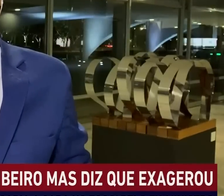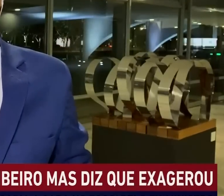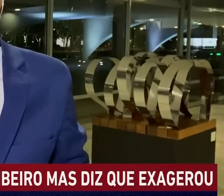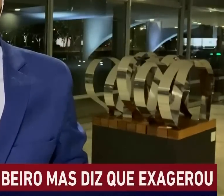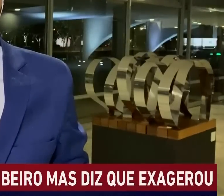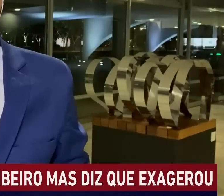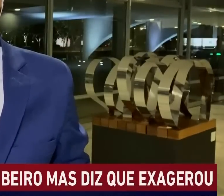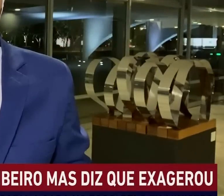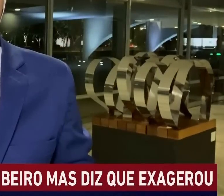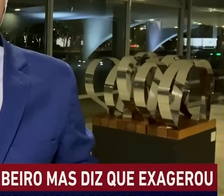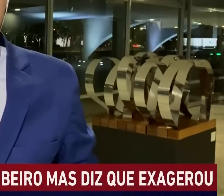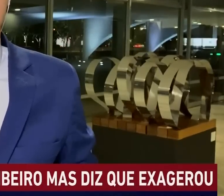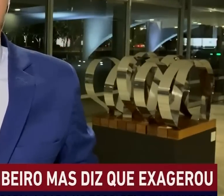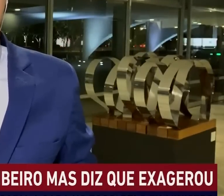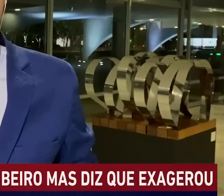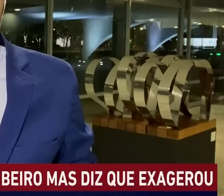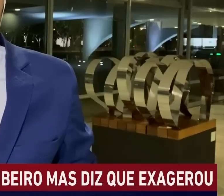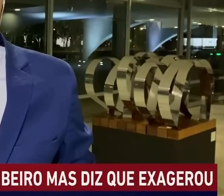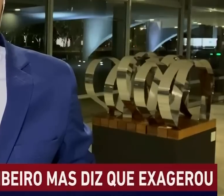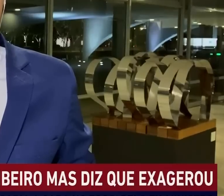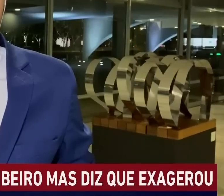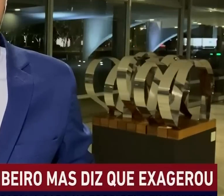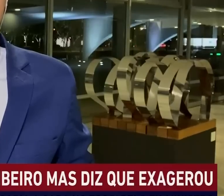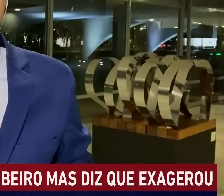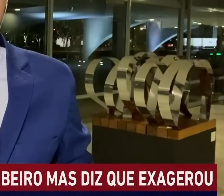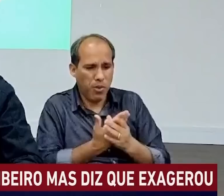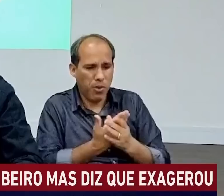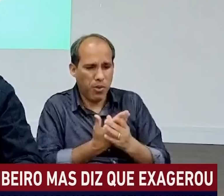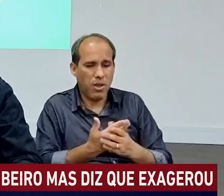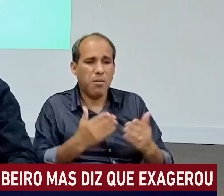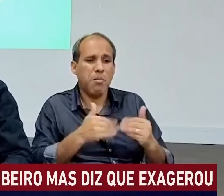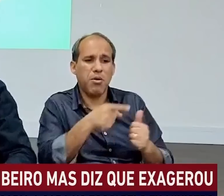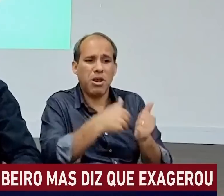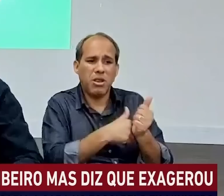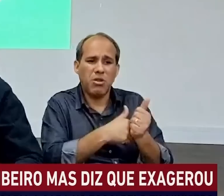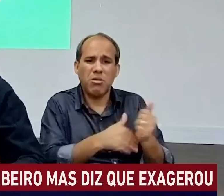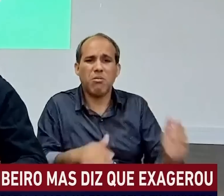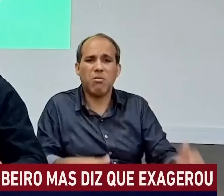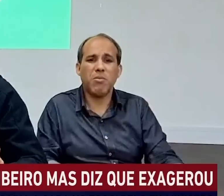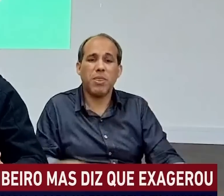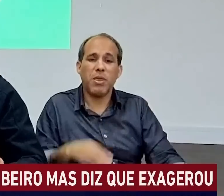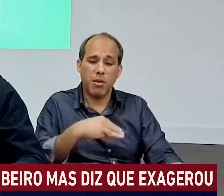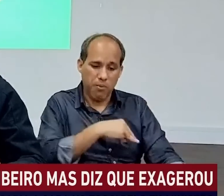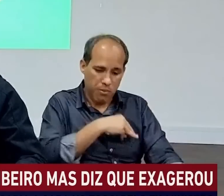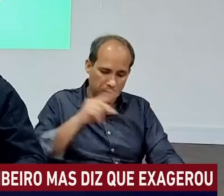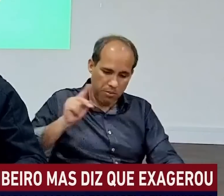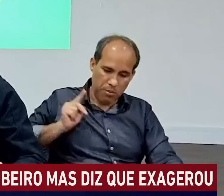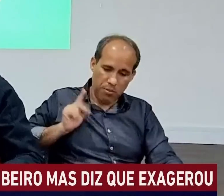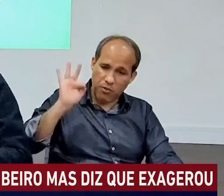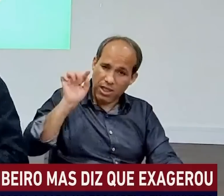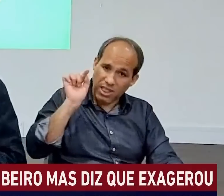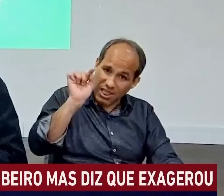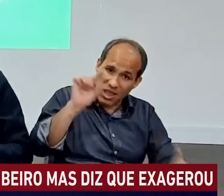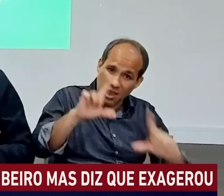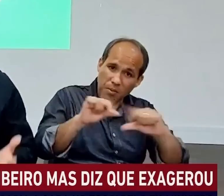toda naturalidade. Vamos ver o que disse então em relação a esse assunto. O Ministério Público Federal lá em Brasília